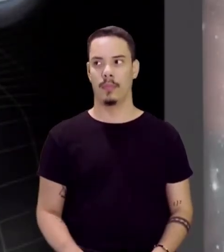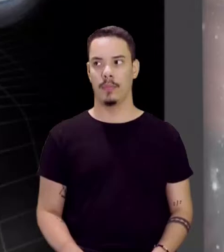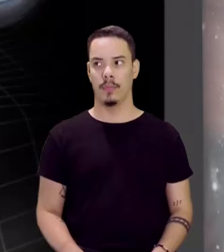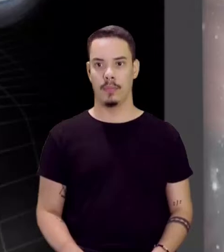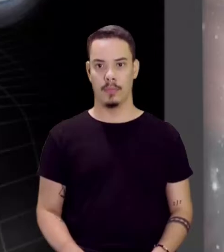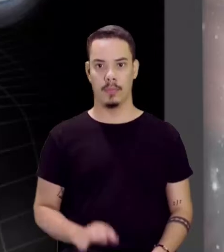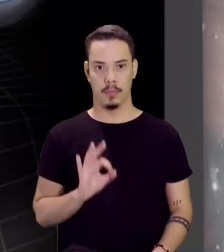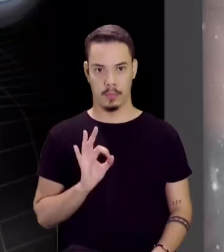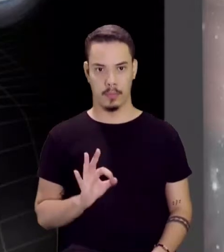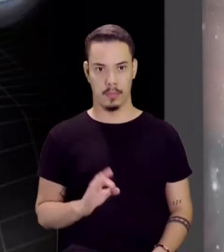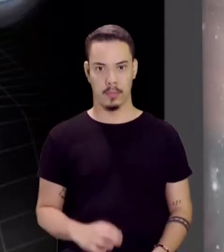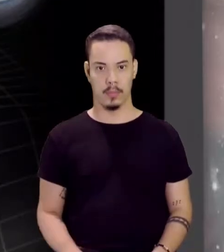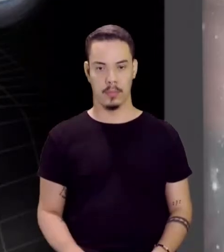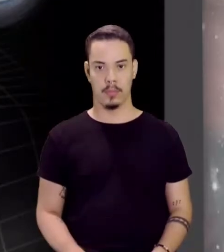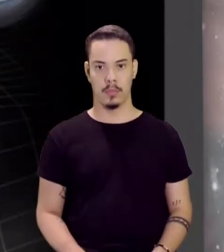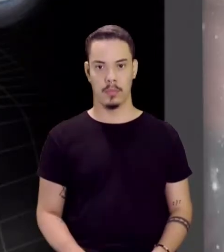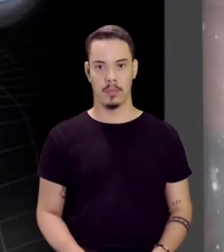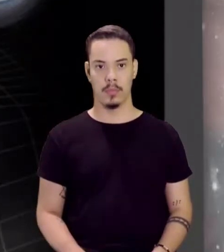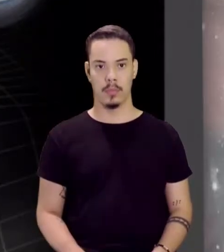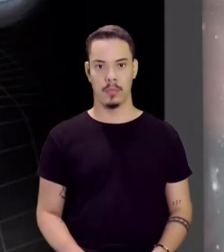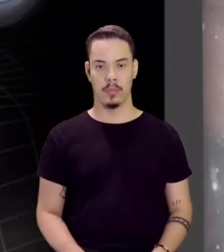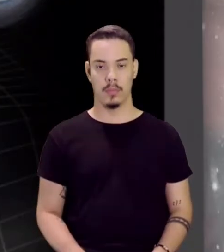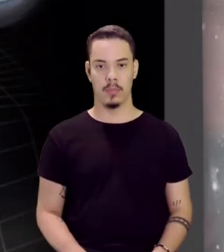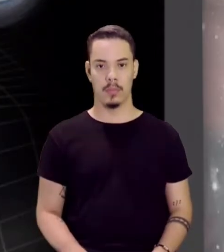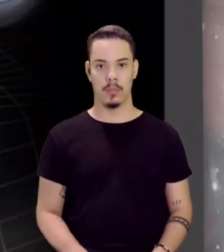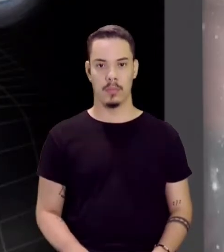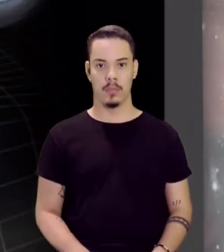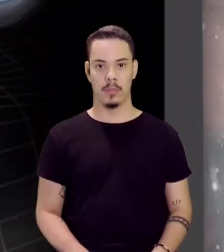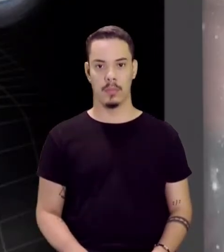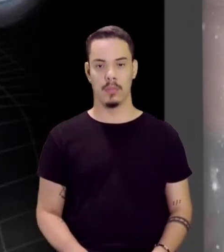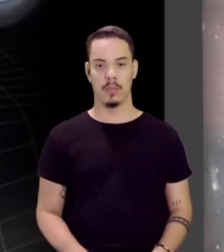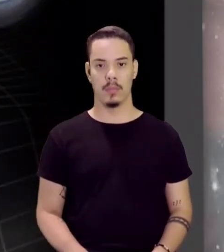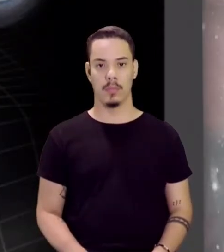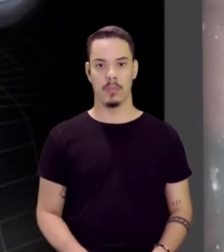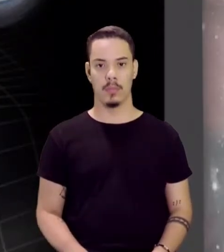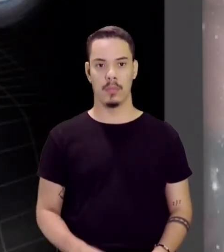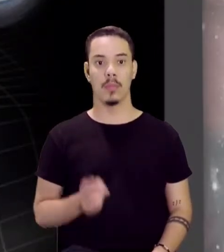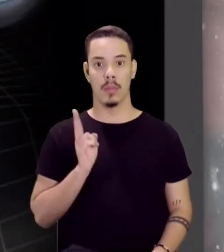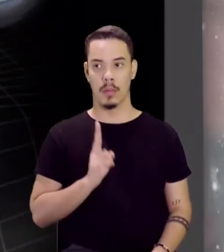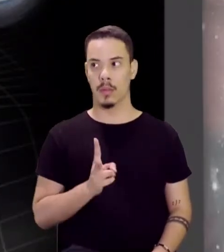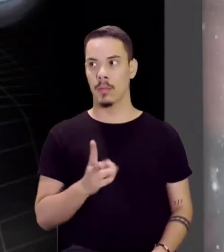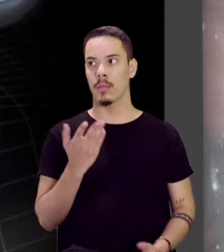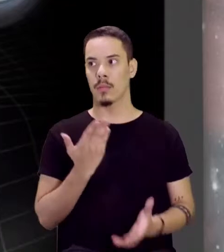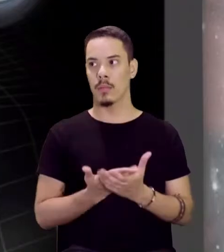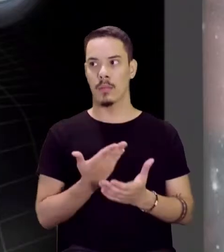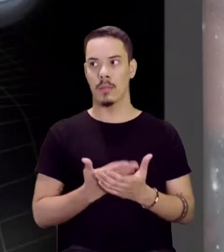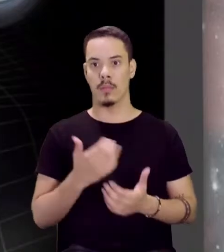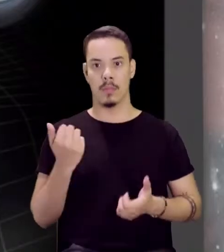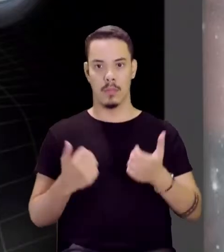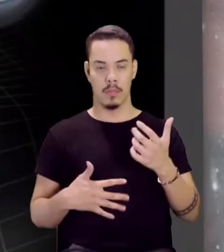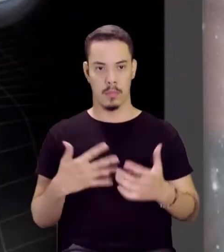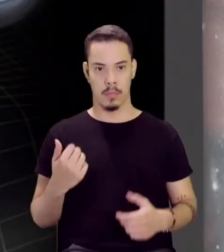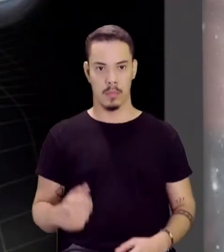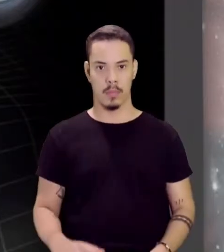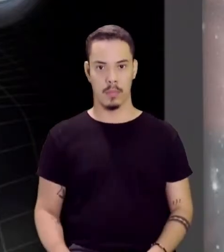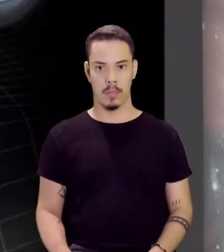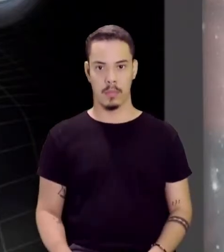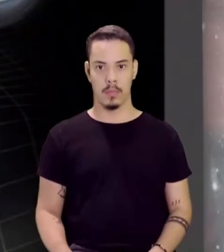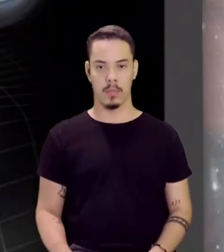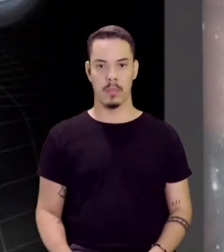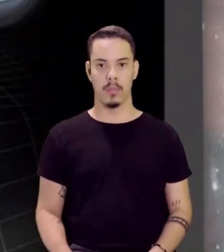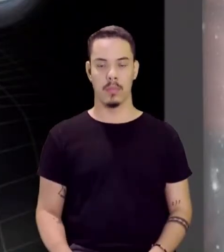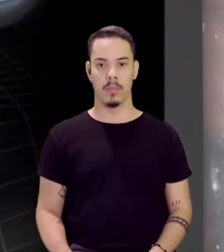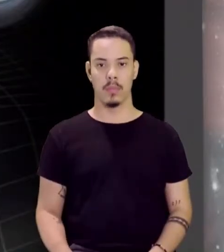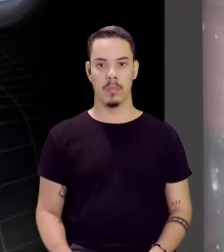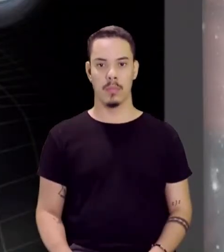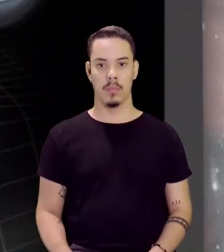Isso? Bom, pessoal, vamos continuar, lá, então. Olha só. Enunciamos ali, como está escrito, o princípio de Arquimedes.